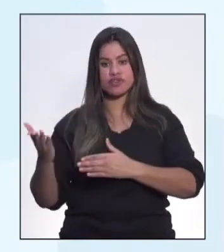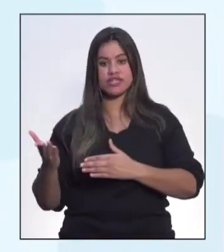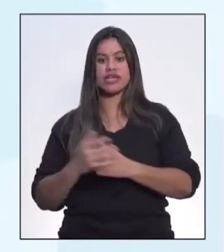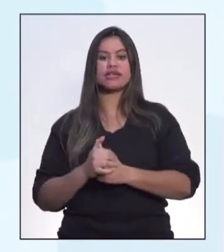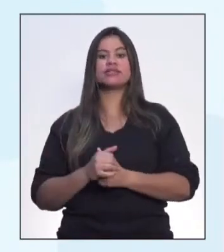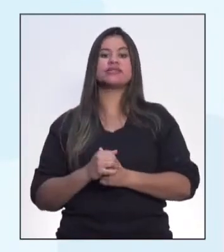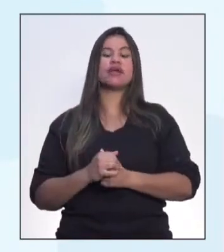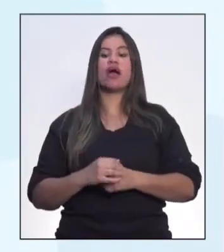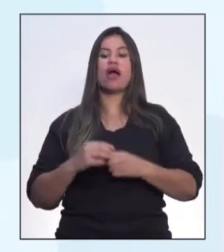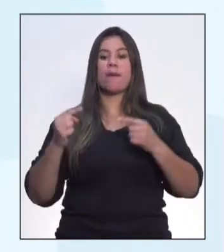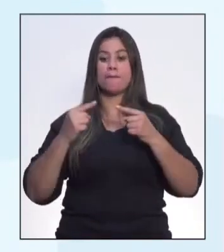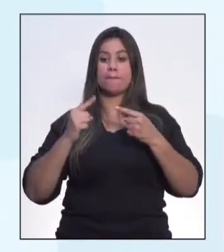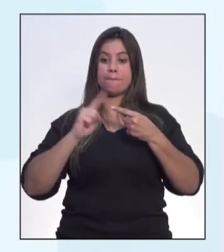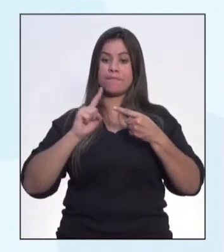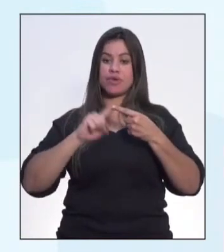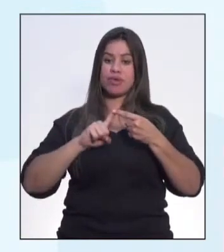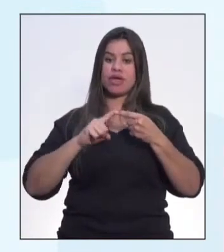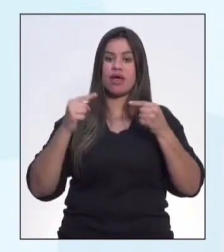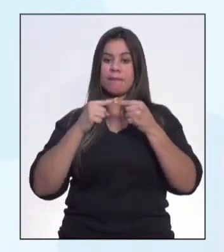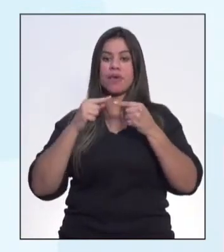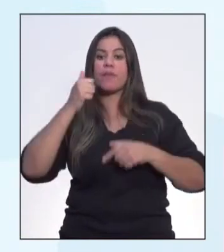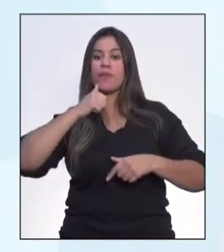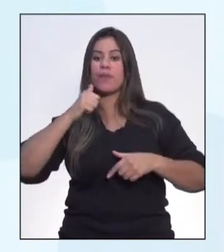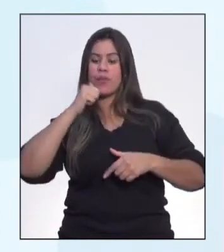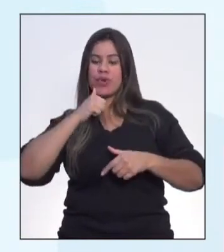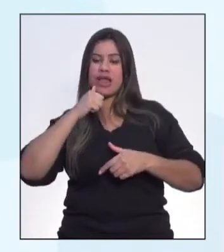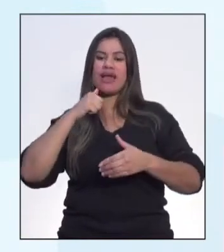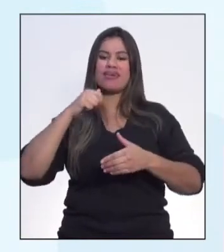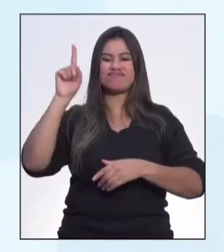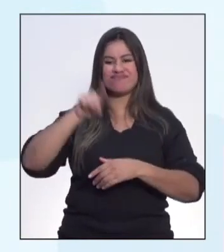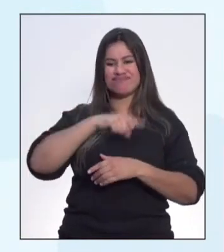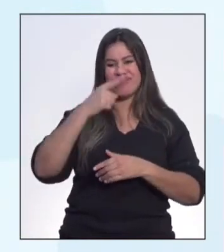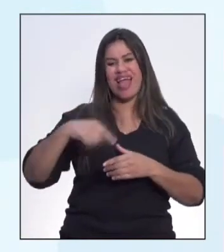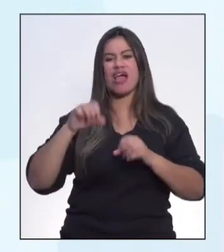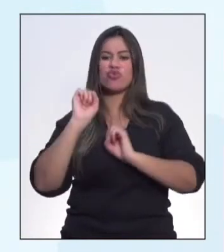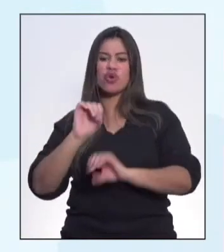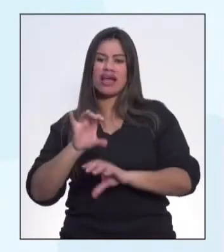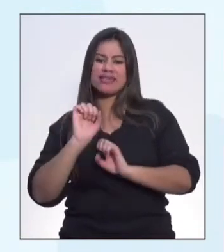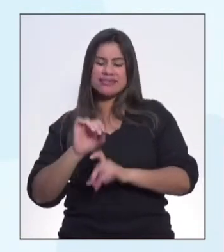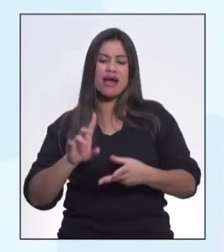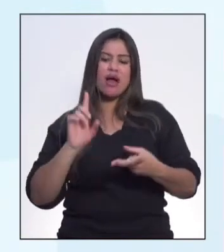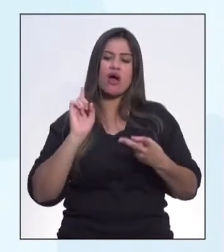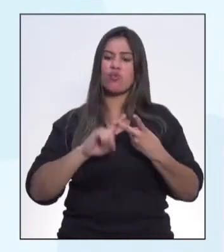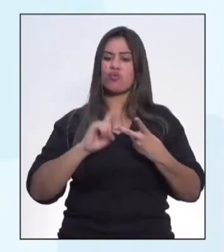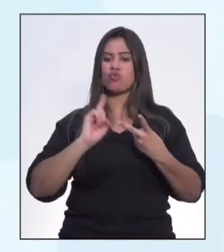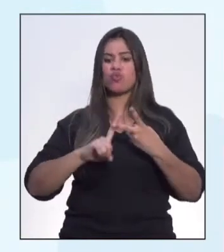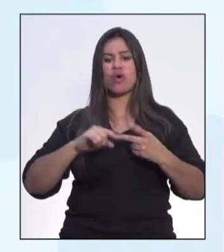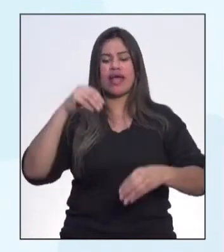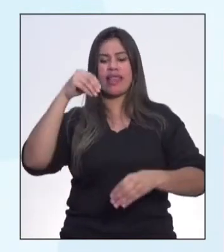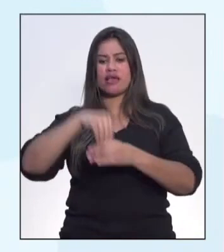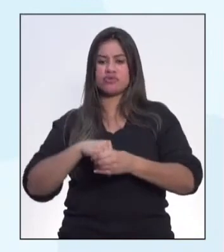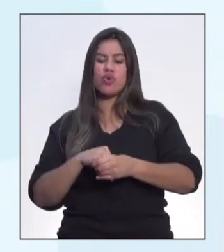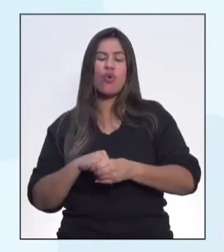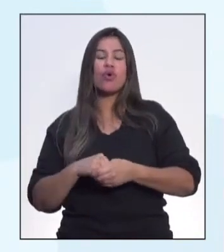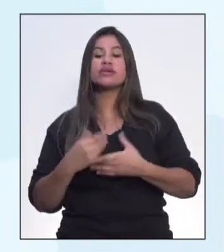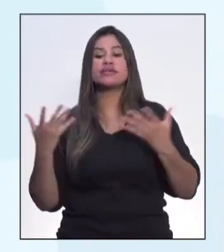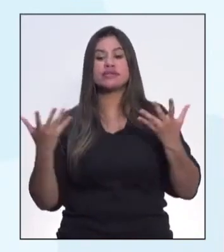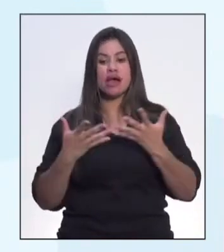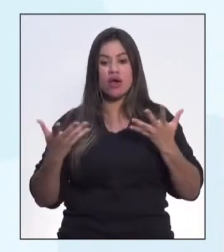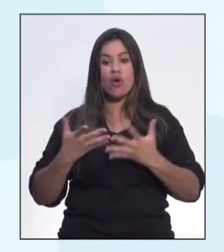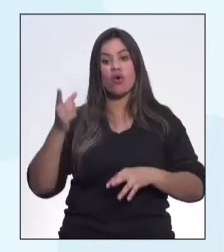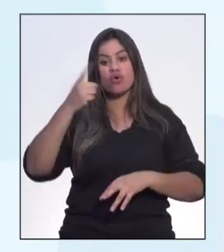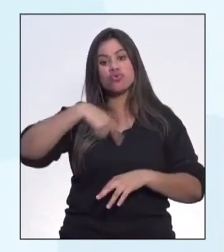Esse foi o primeiro bloco de como as mulheres foram excluídas da educação, das eleições, e agora nós vamos